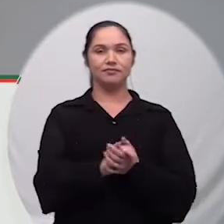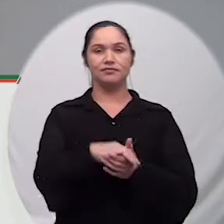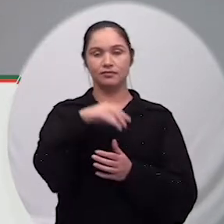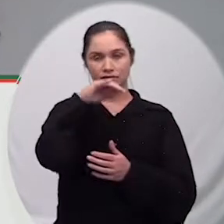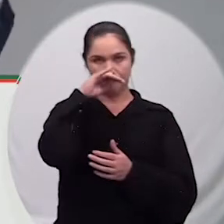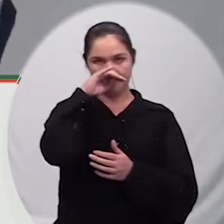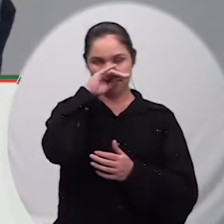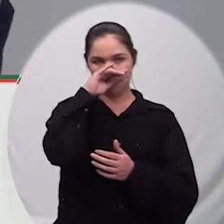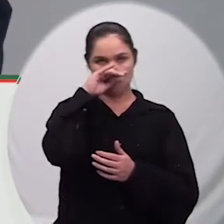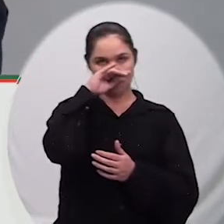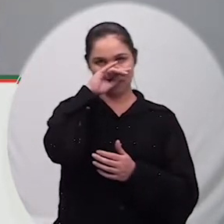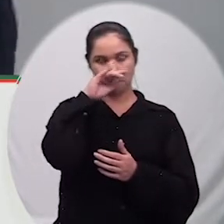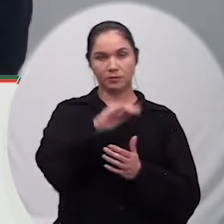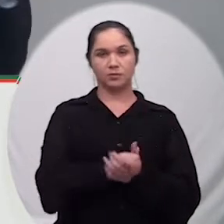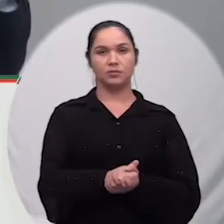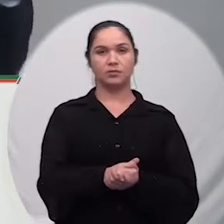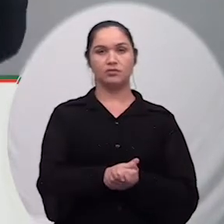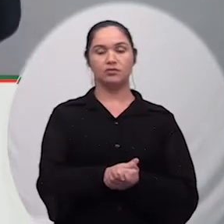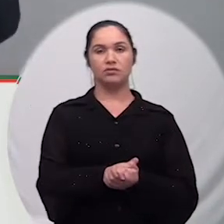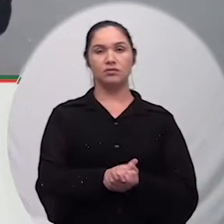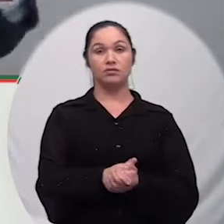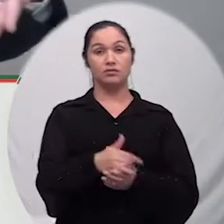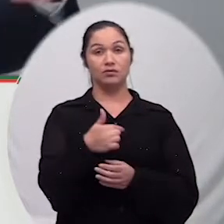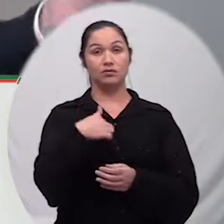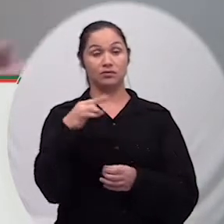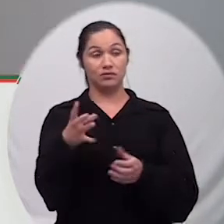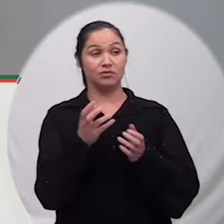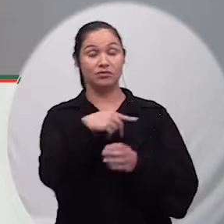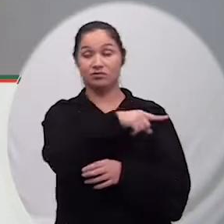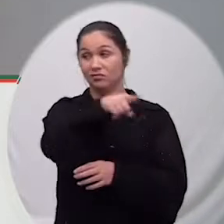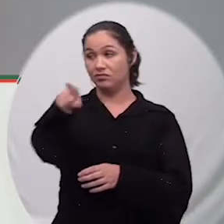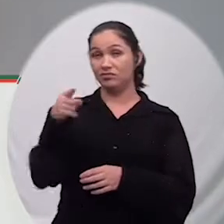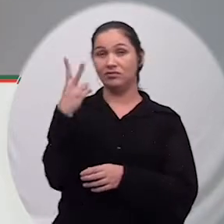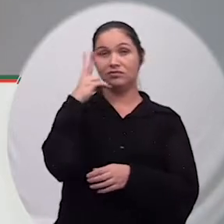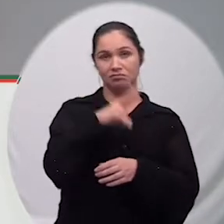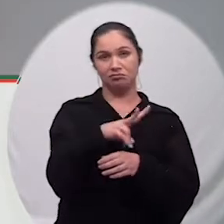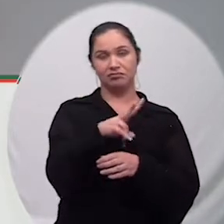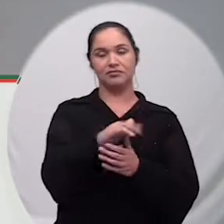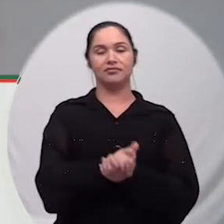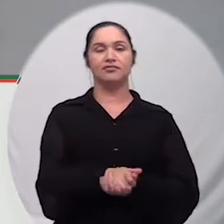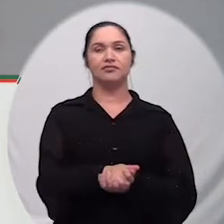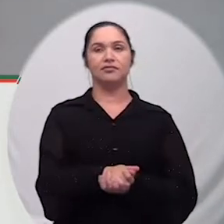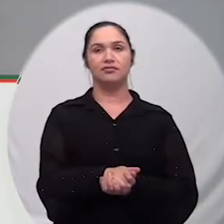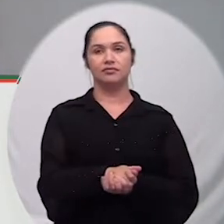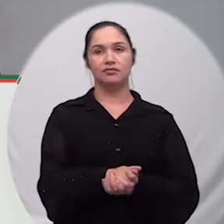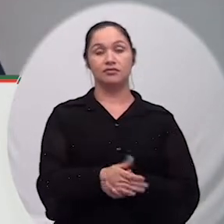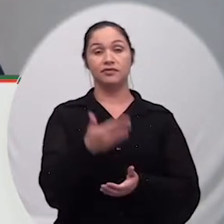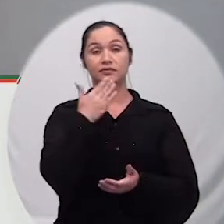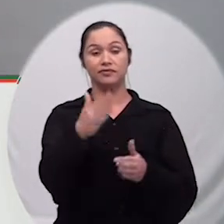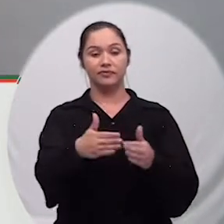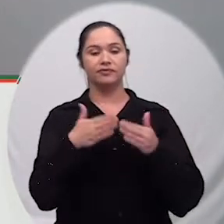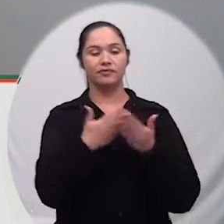participou, ganhou, beleza? Eu só dizendo para vocês, querem, confiram, tá lá, né? Eu